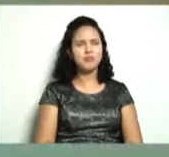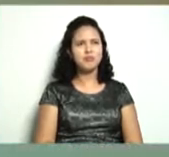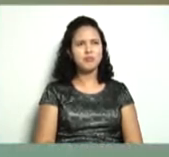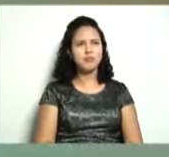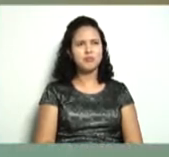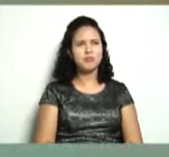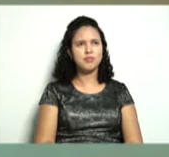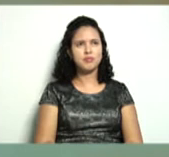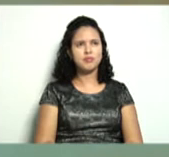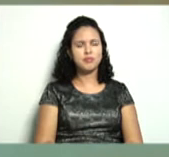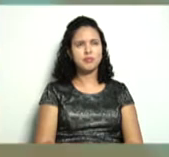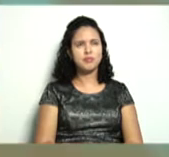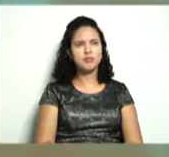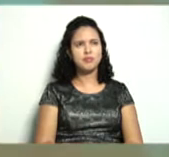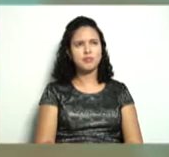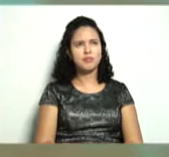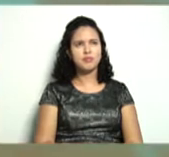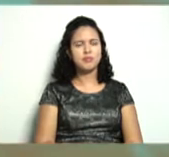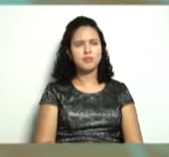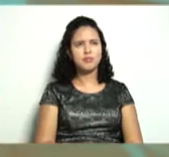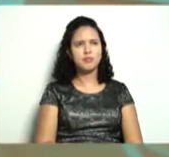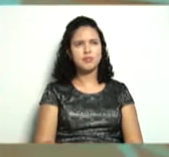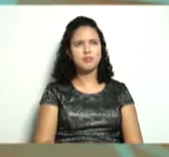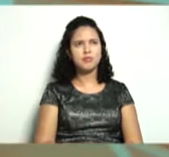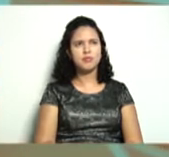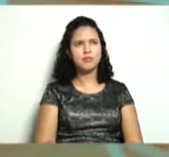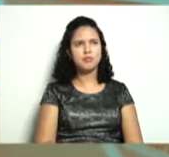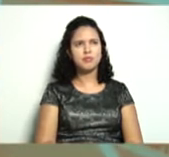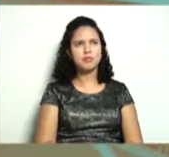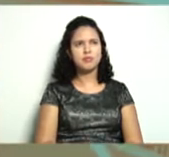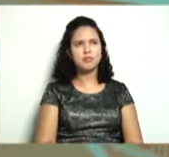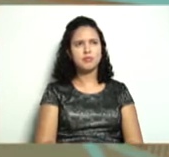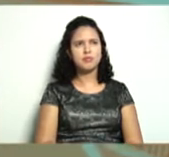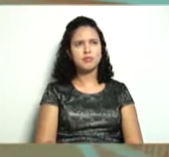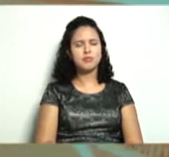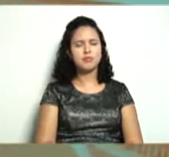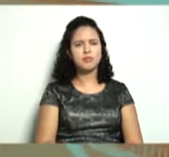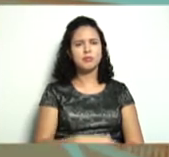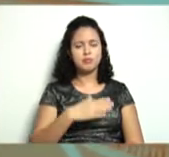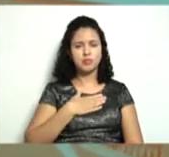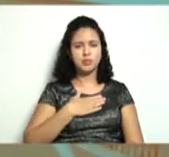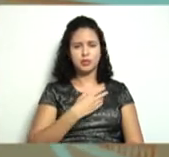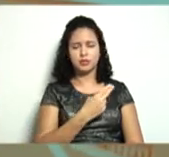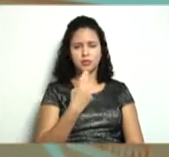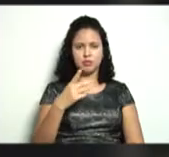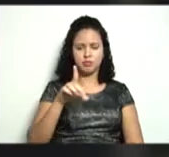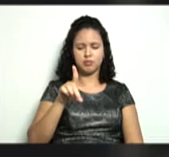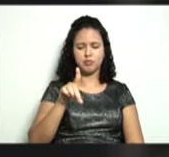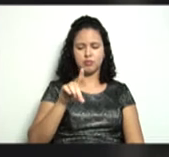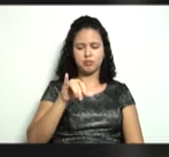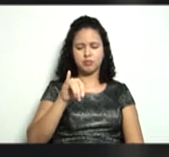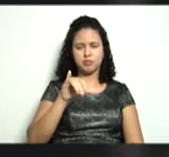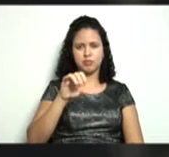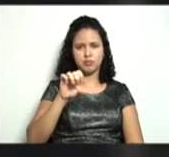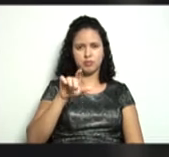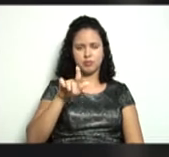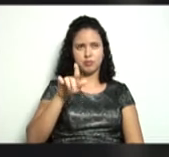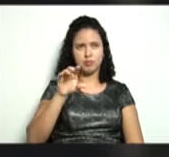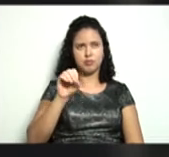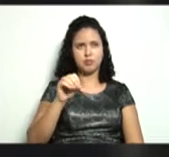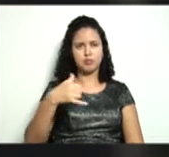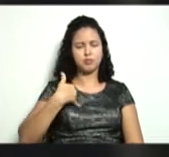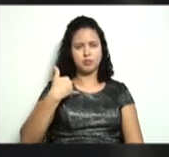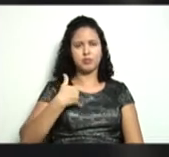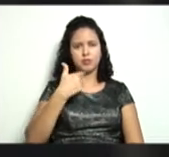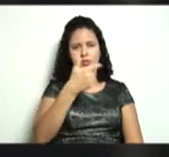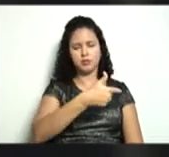Sou Diego Augusto Dickel, tenho 22 anos, morador de